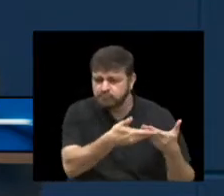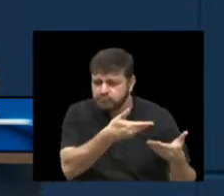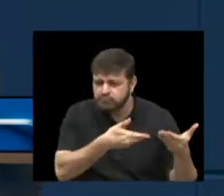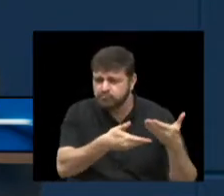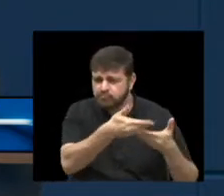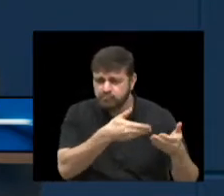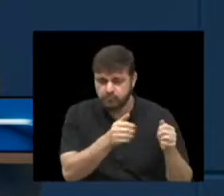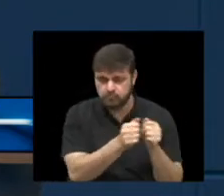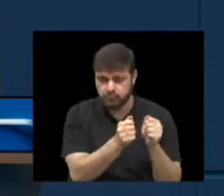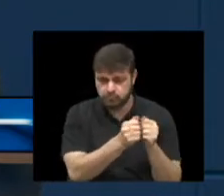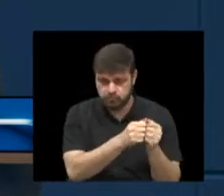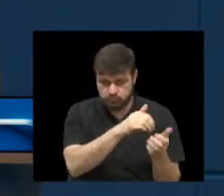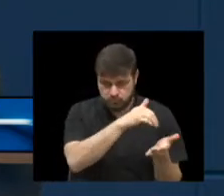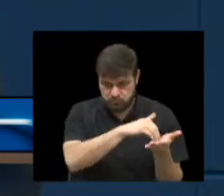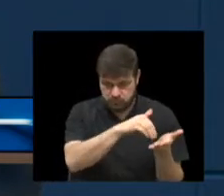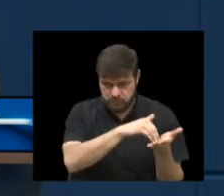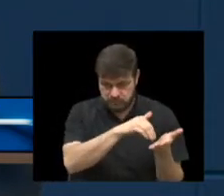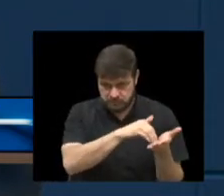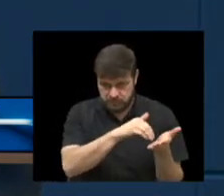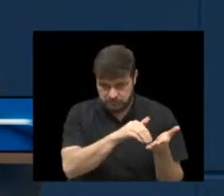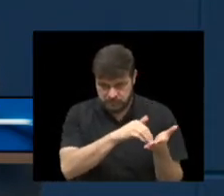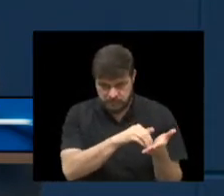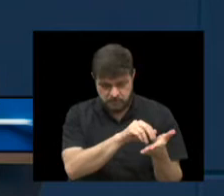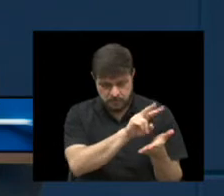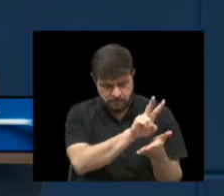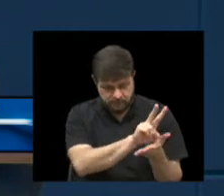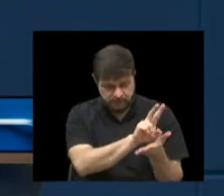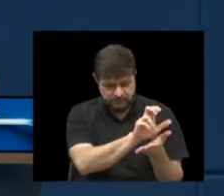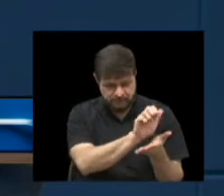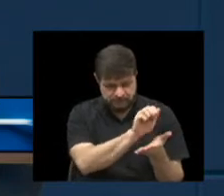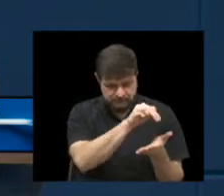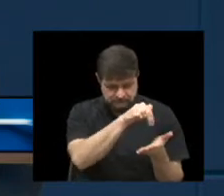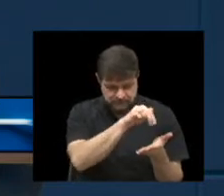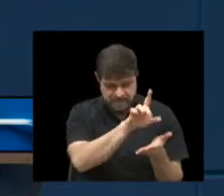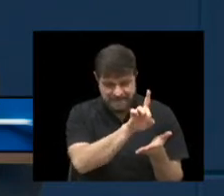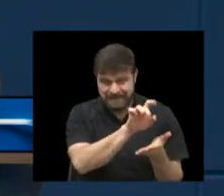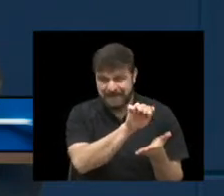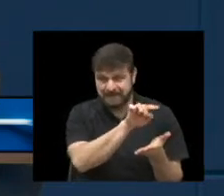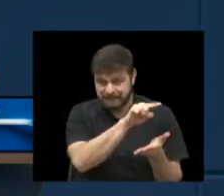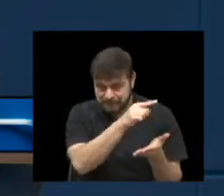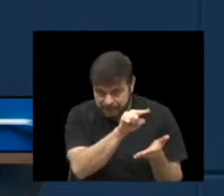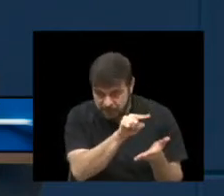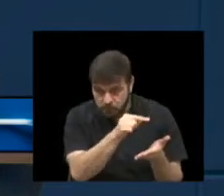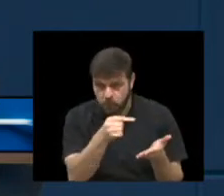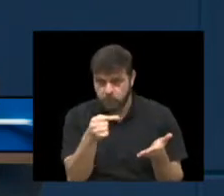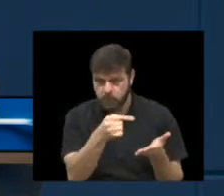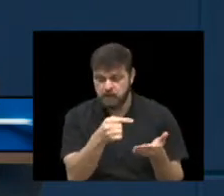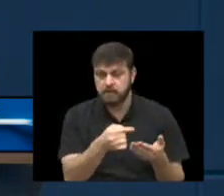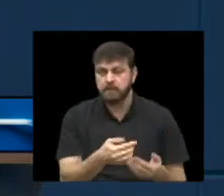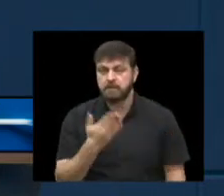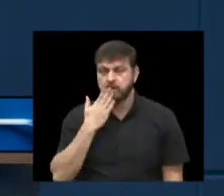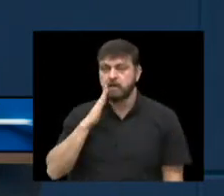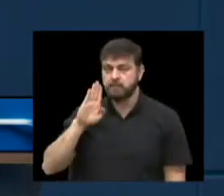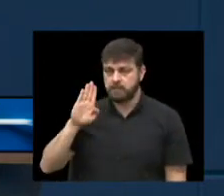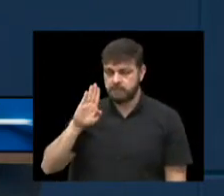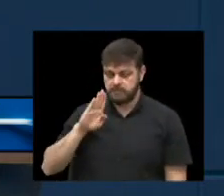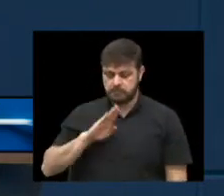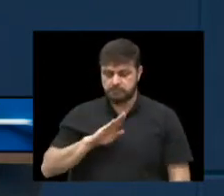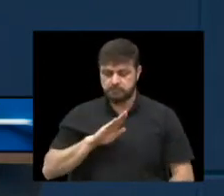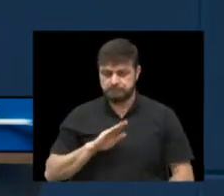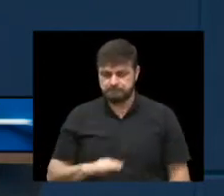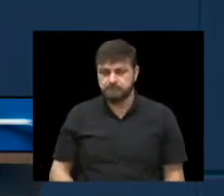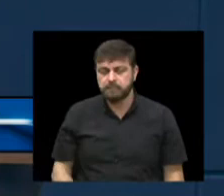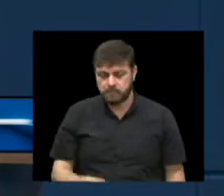na época com o secretário Vanderlei, o Vandão, e ele se comprometeu que mandaria